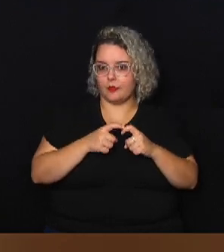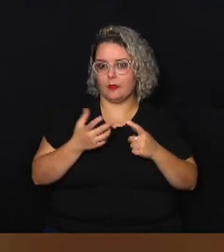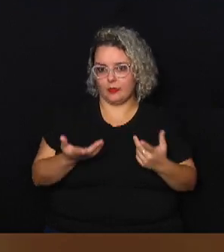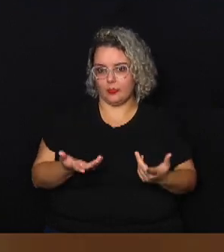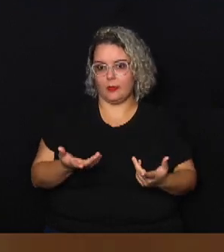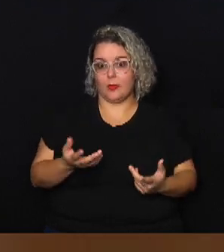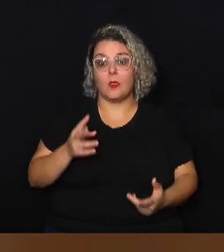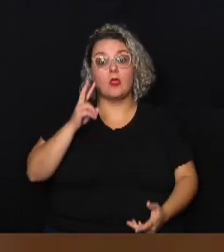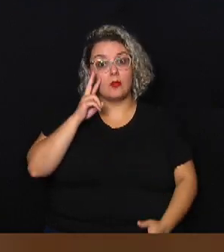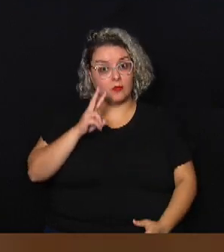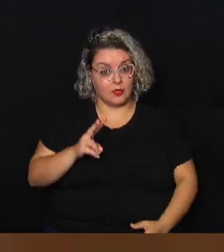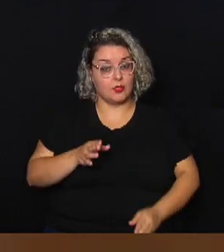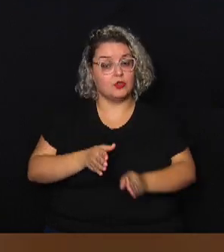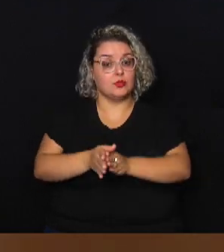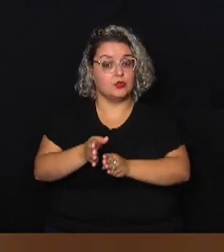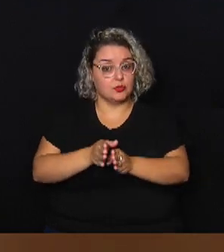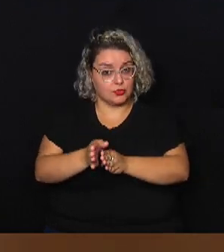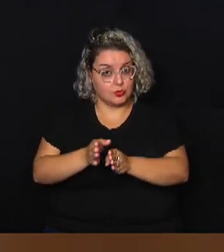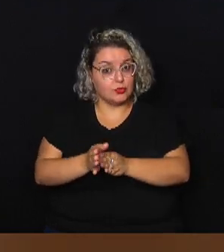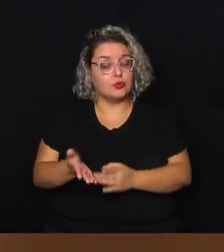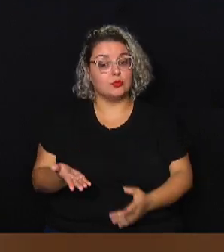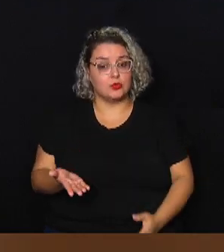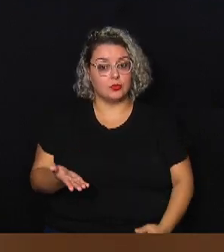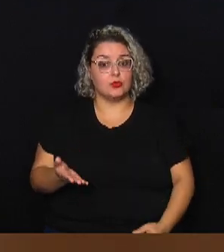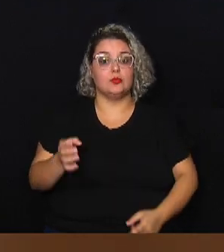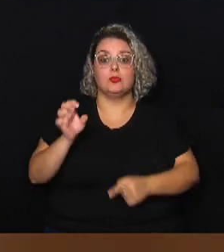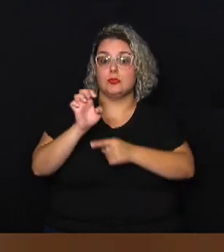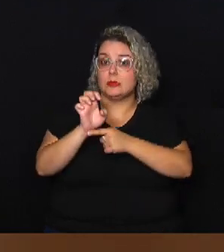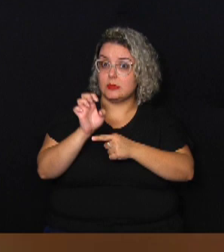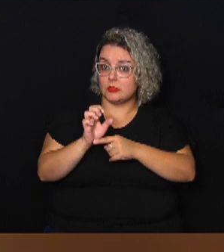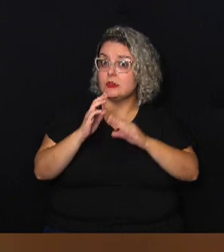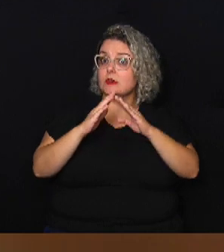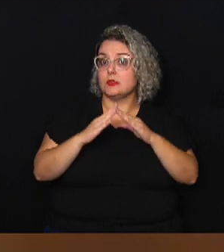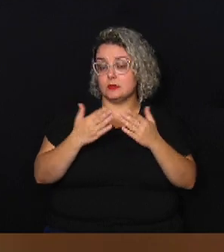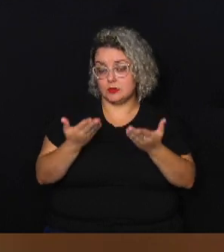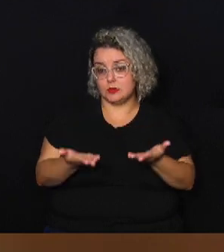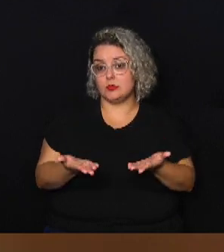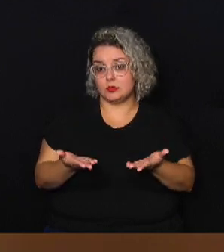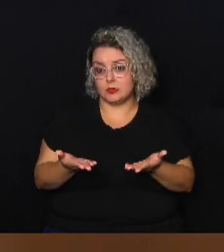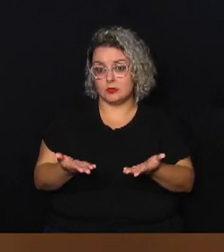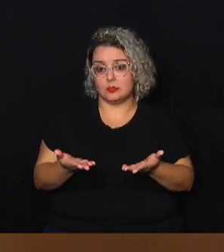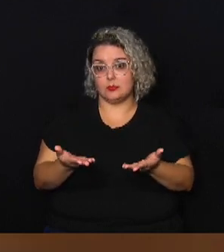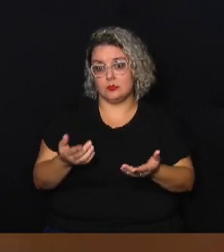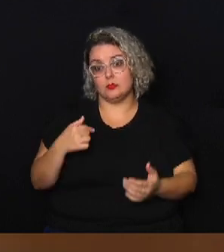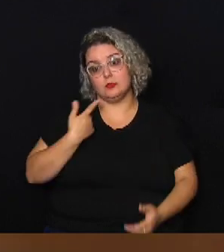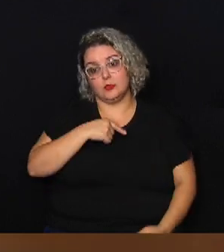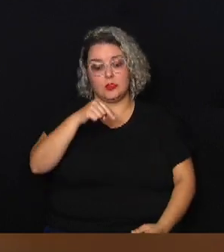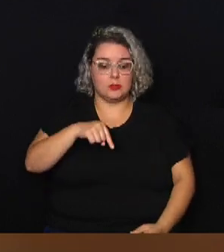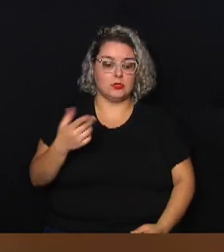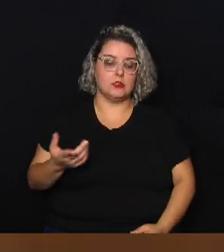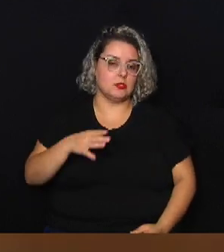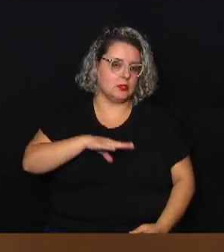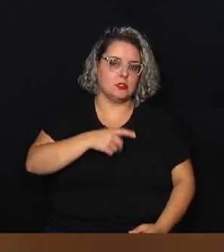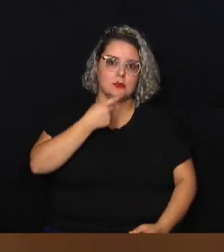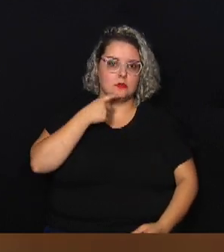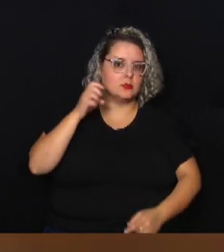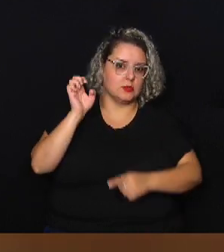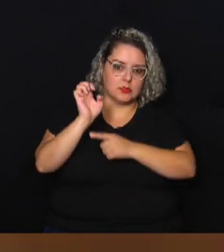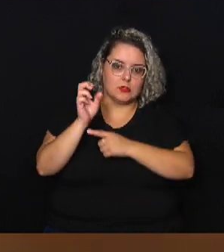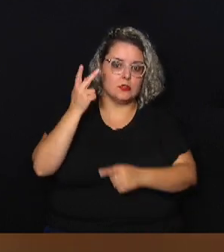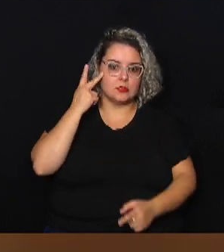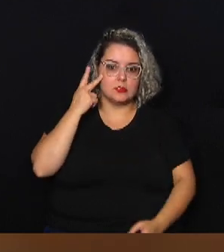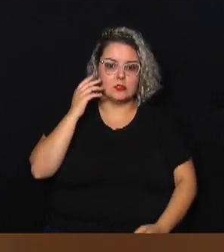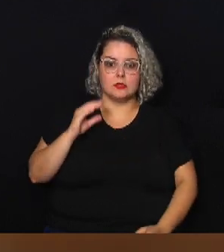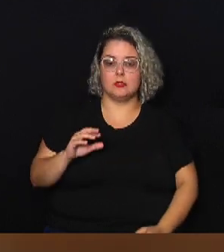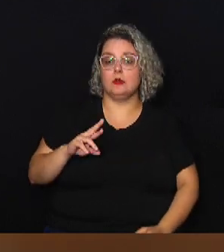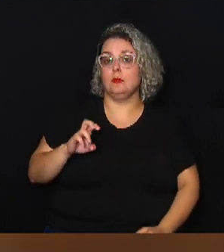veja no conselho do estado que você mora, né? Em São Paulo, em Campinas, São Paulo, a gente tem o